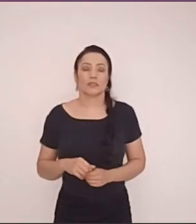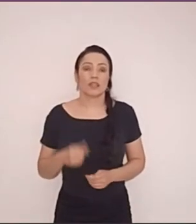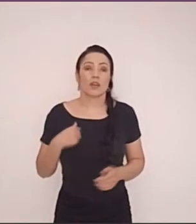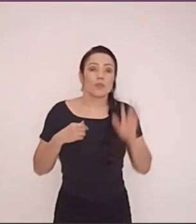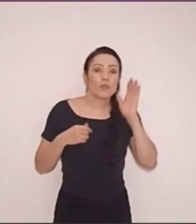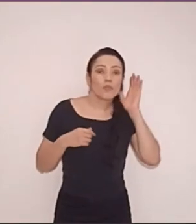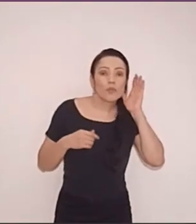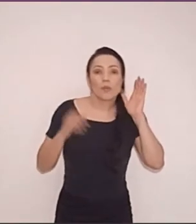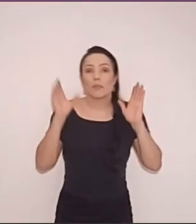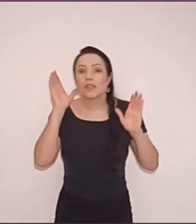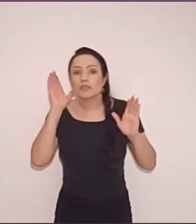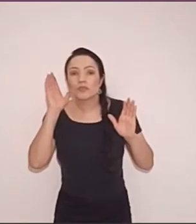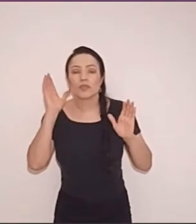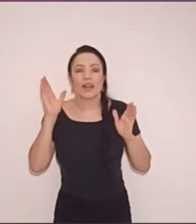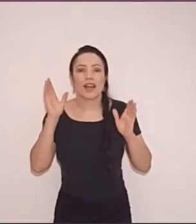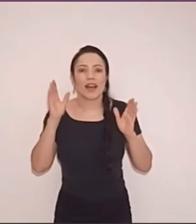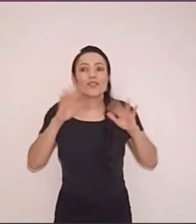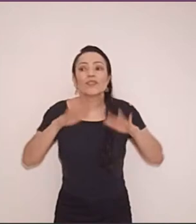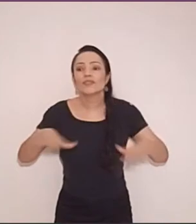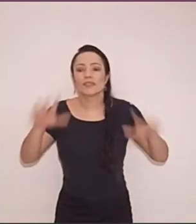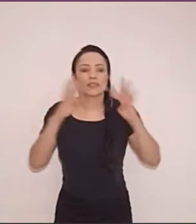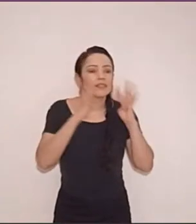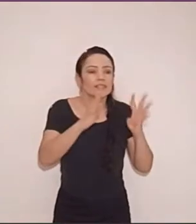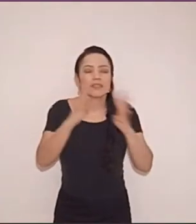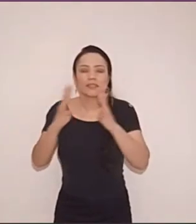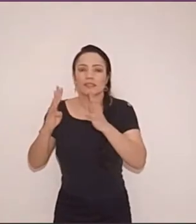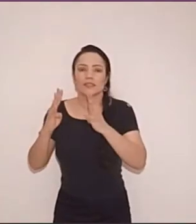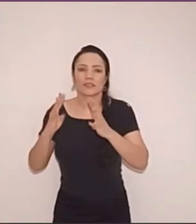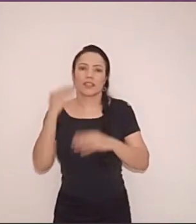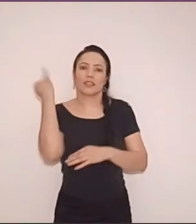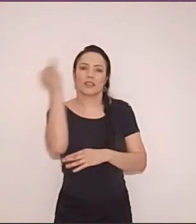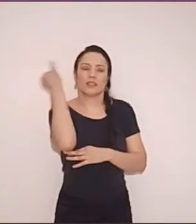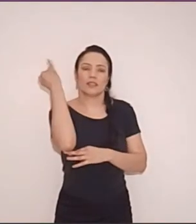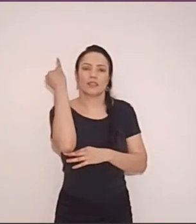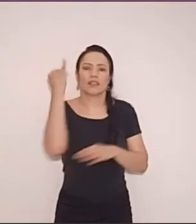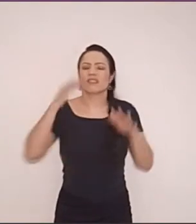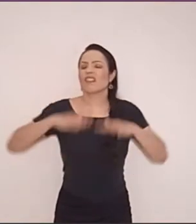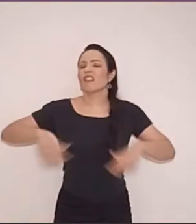culpa do meu bem isso é fundamental Não